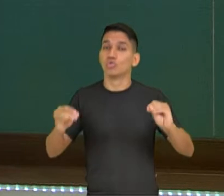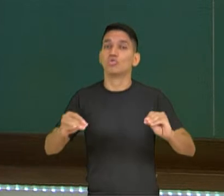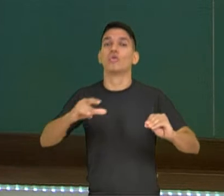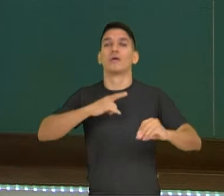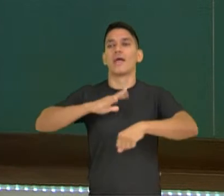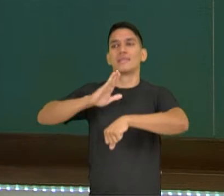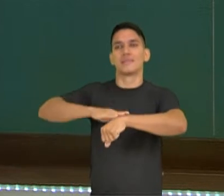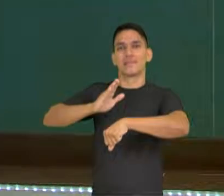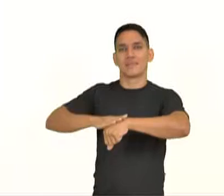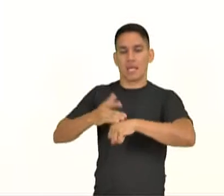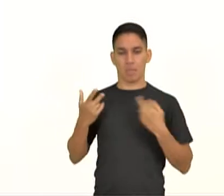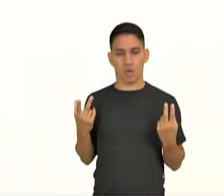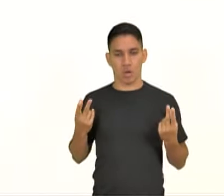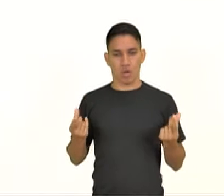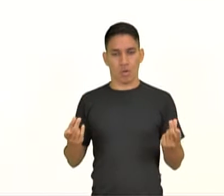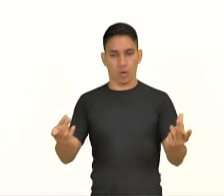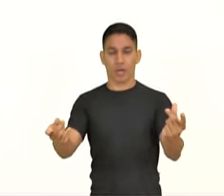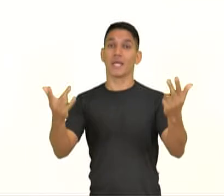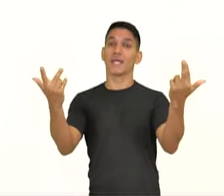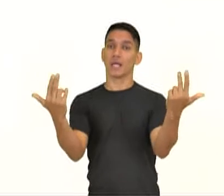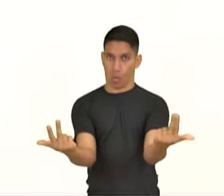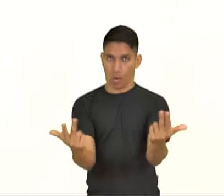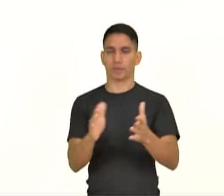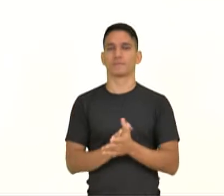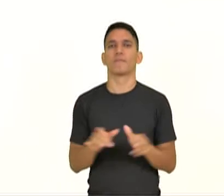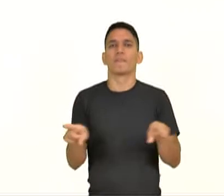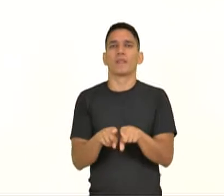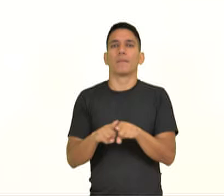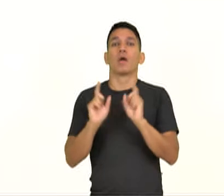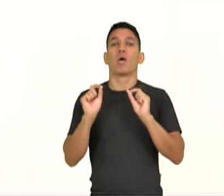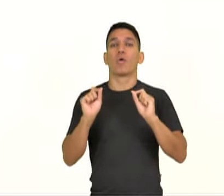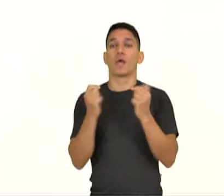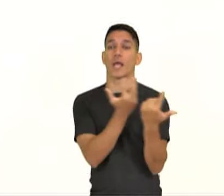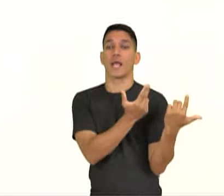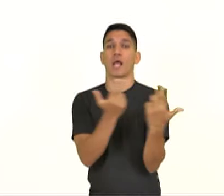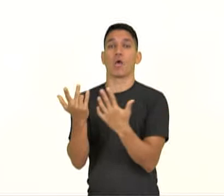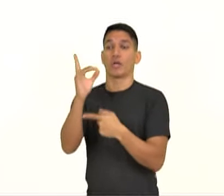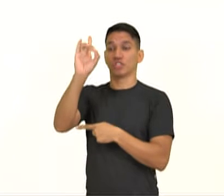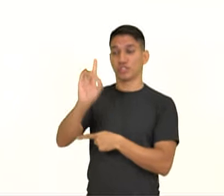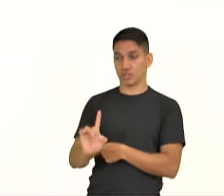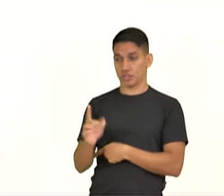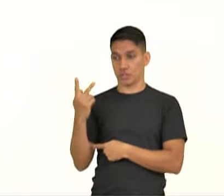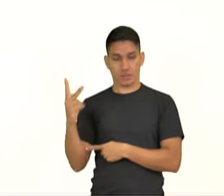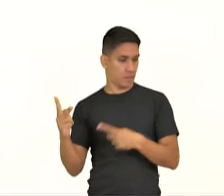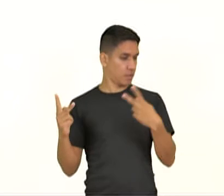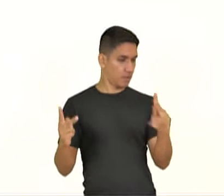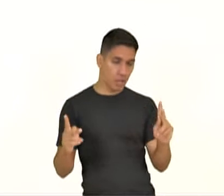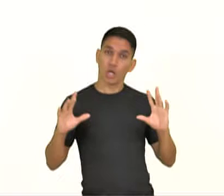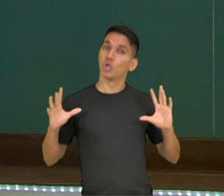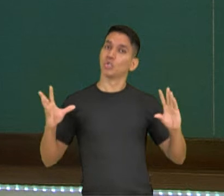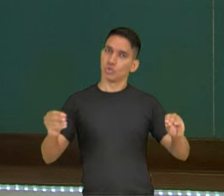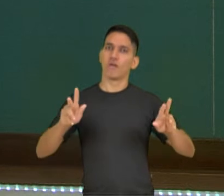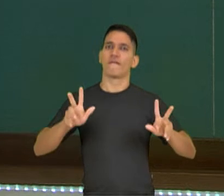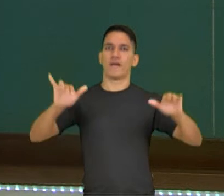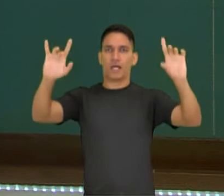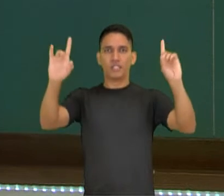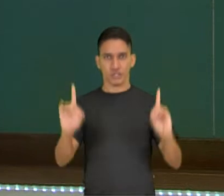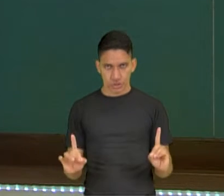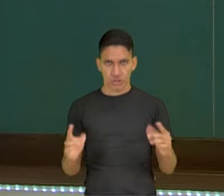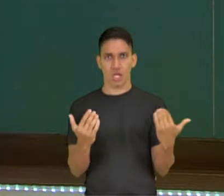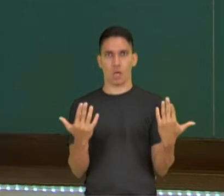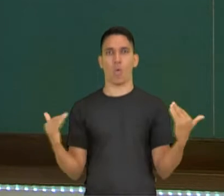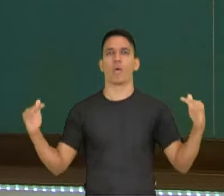tempo. Tá? Igualdade de direitos e de todos os que participam. Então todos vão ter direitos